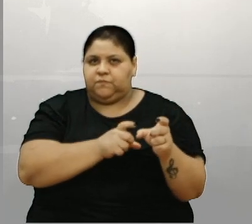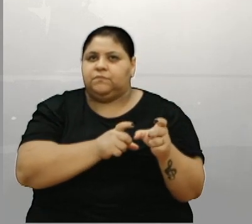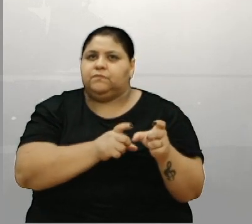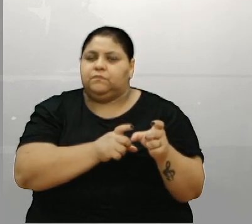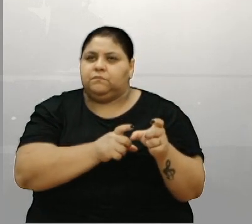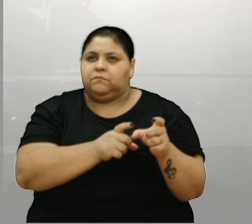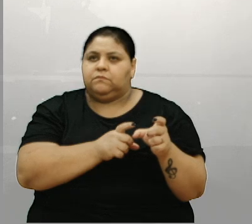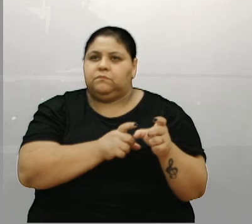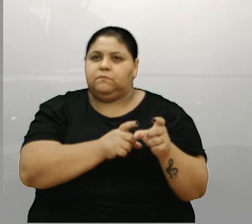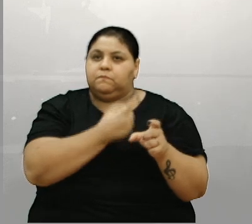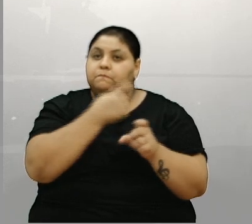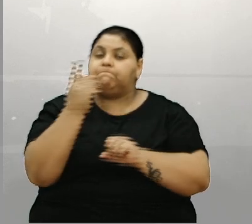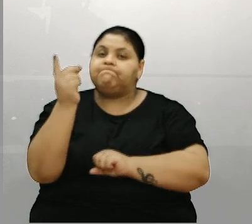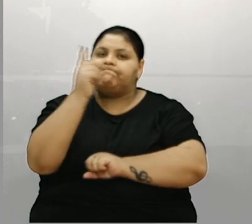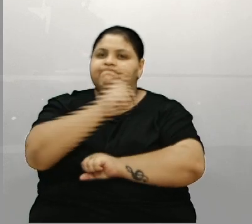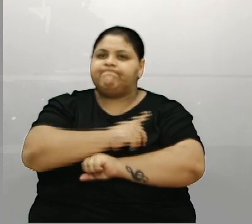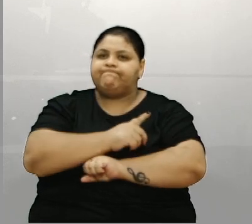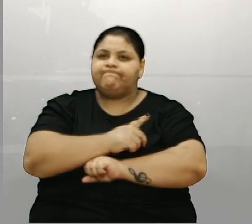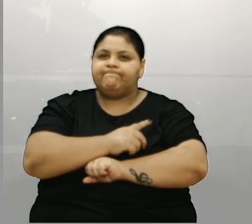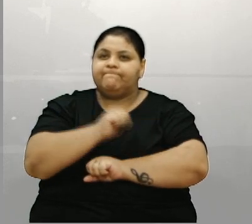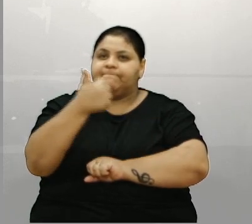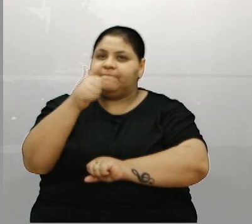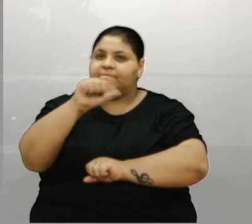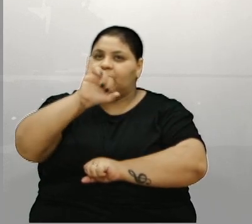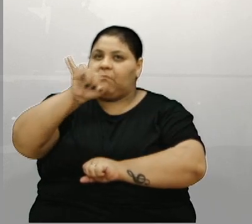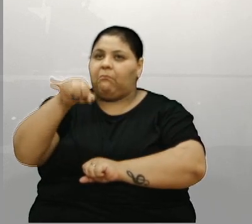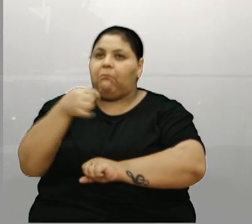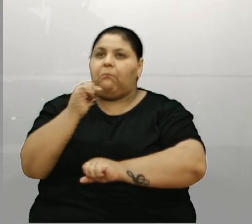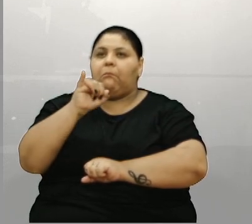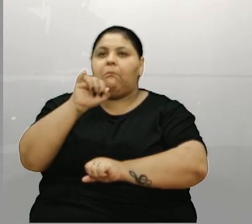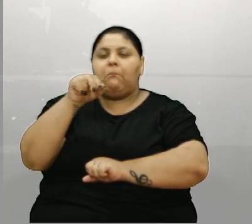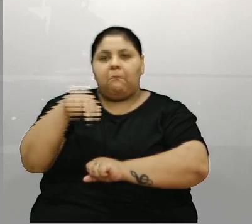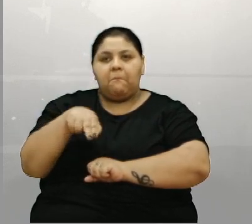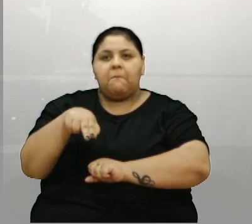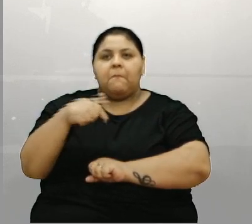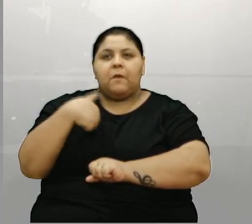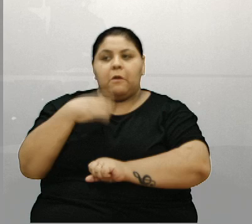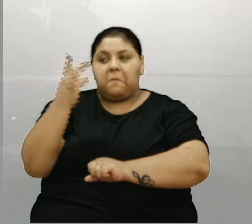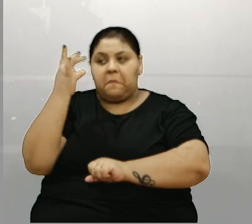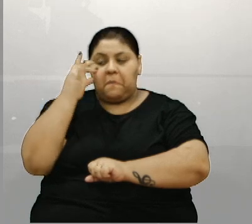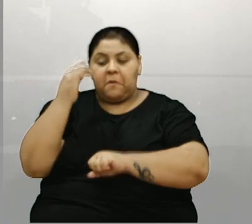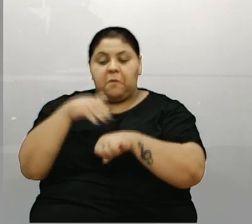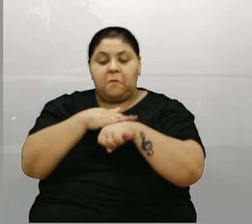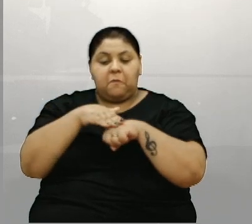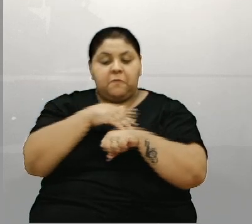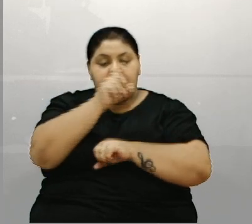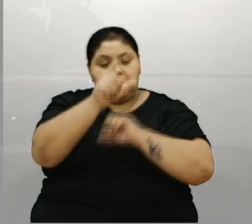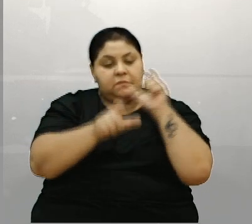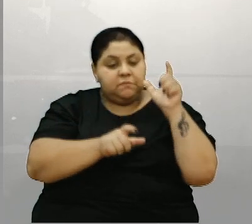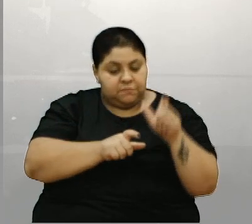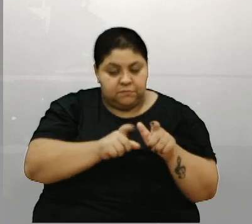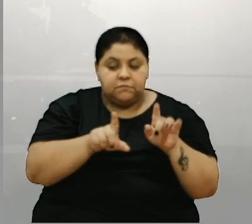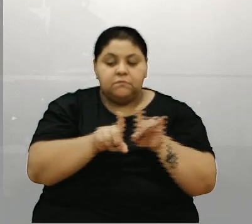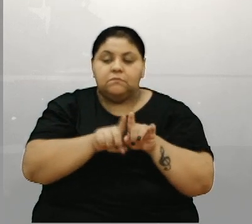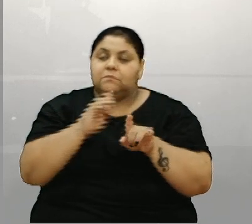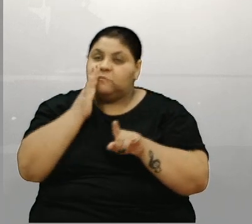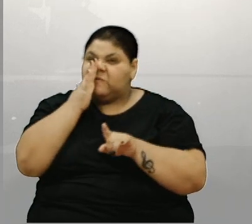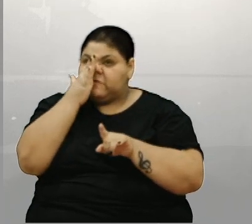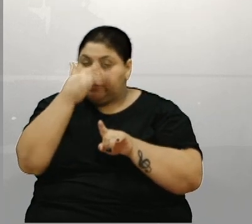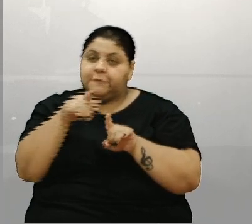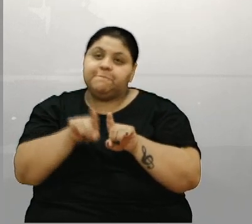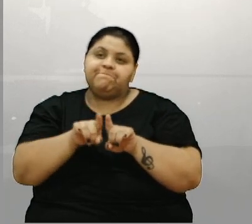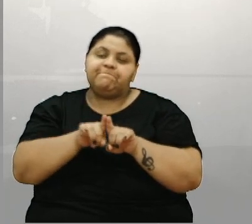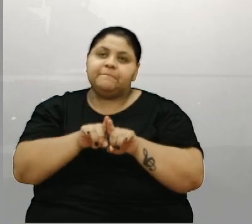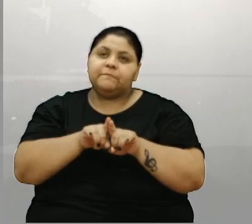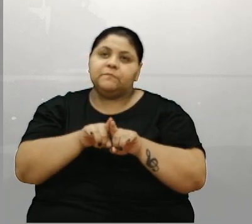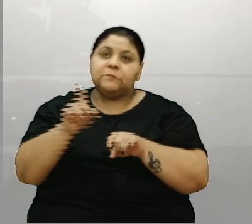nesse dia aí, dia 11 de junho, estive lá conversando com os moradores, inclusive um